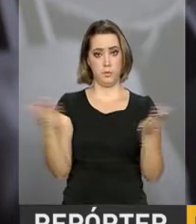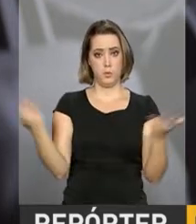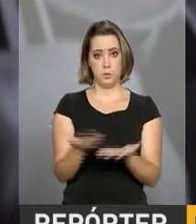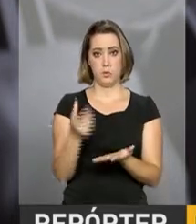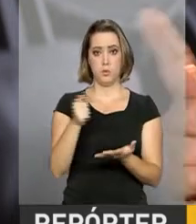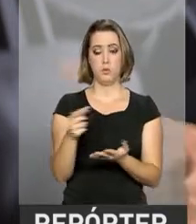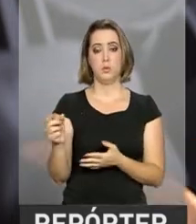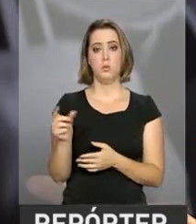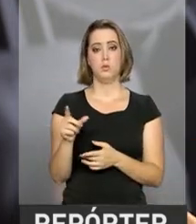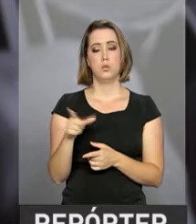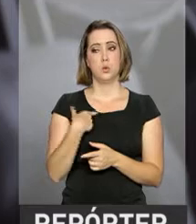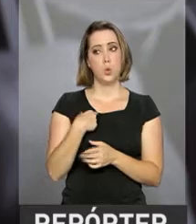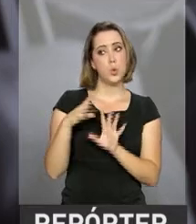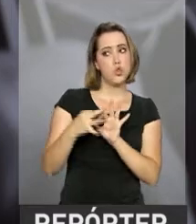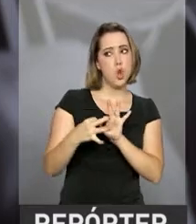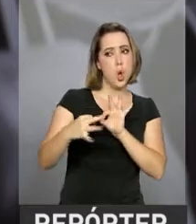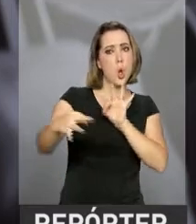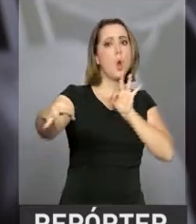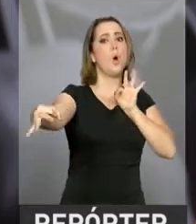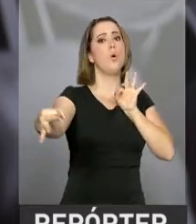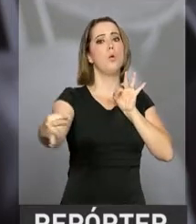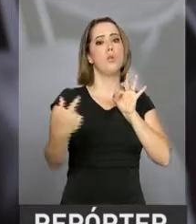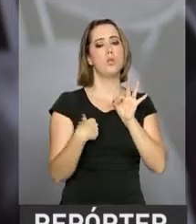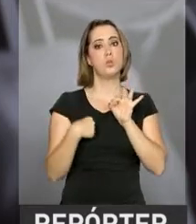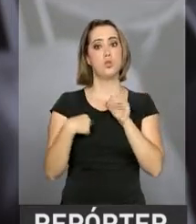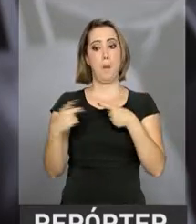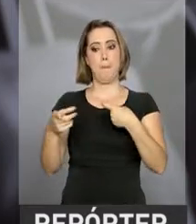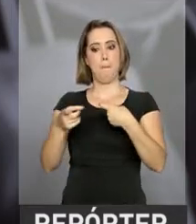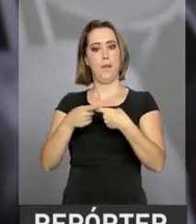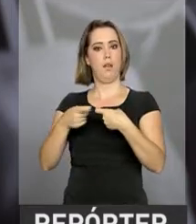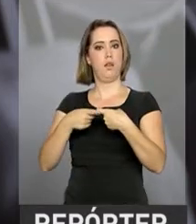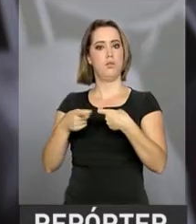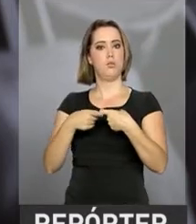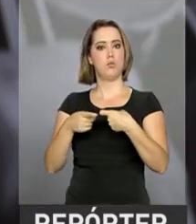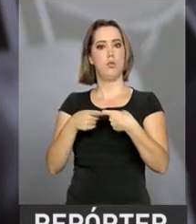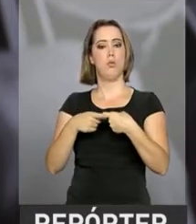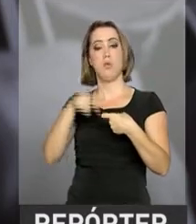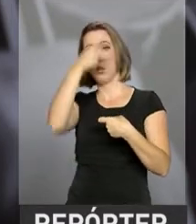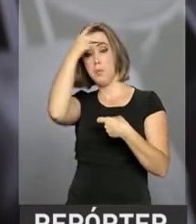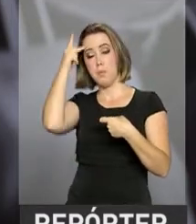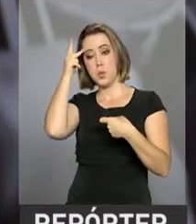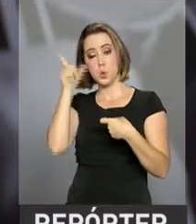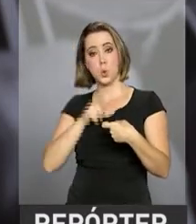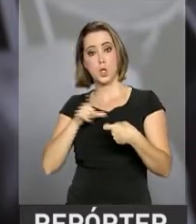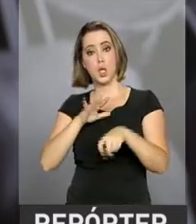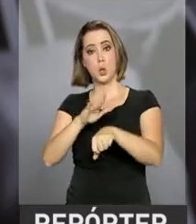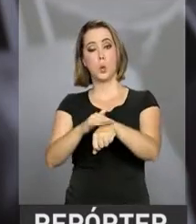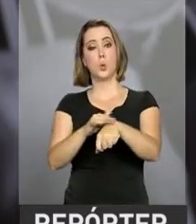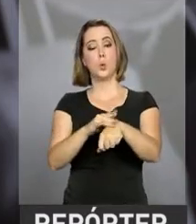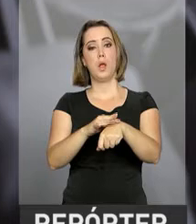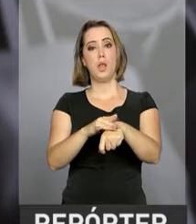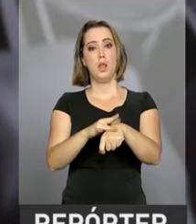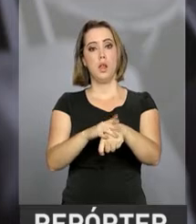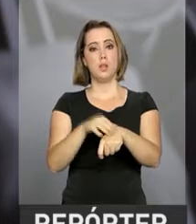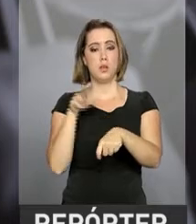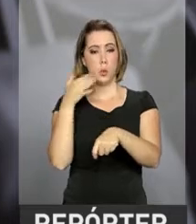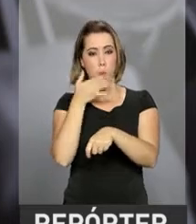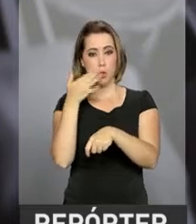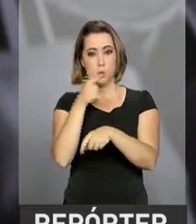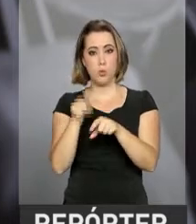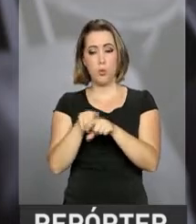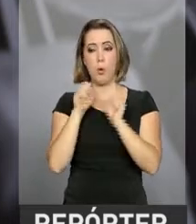de remotamente os médicos e pacientes de diabetes eles estarem acompanhando, não é,